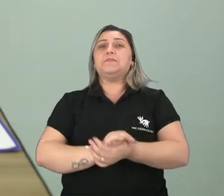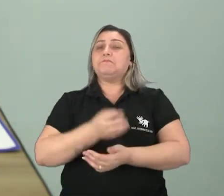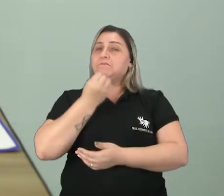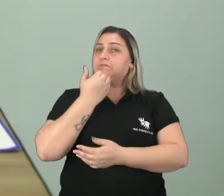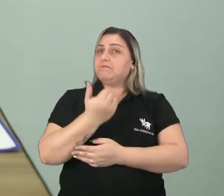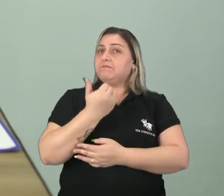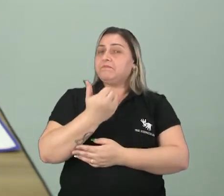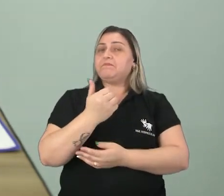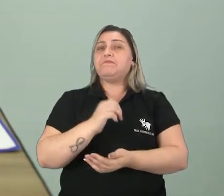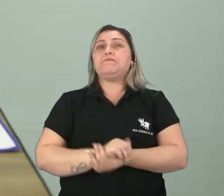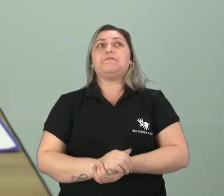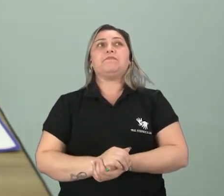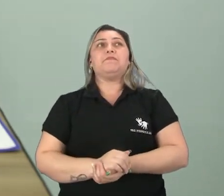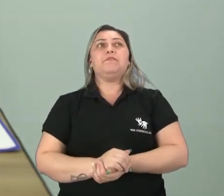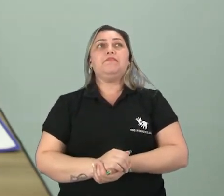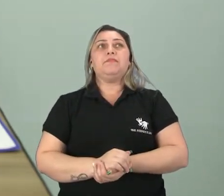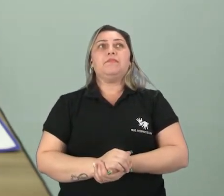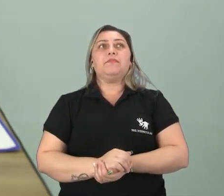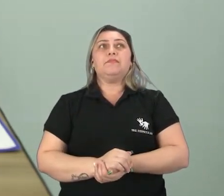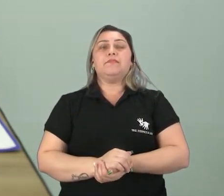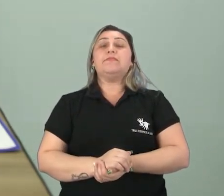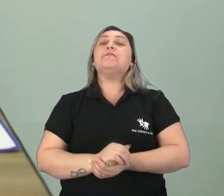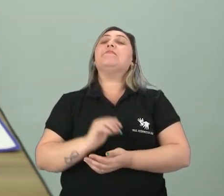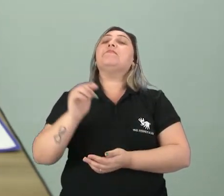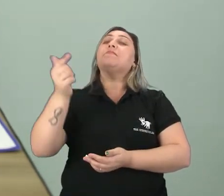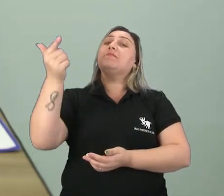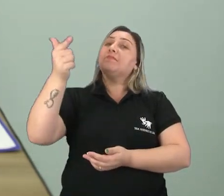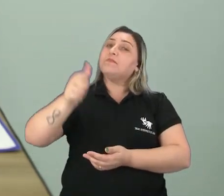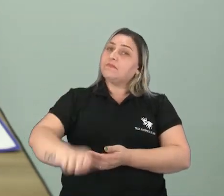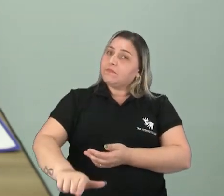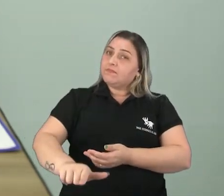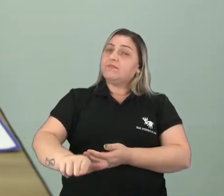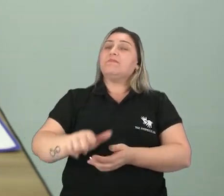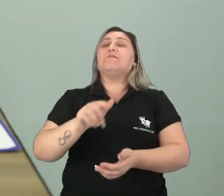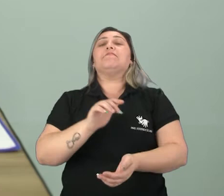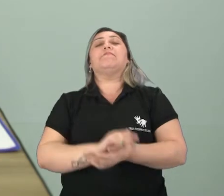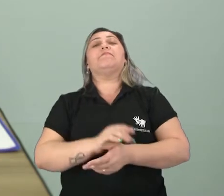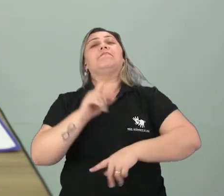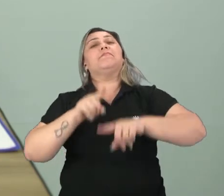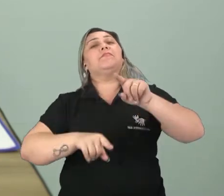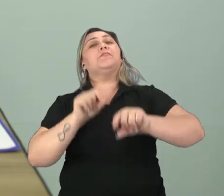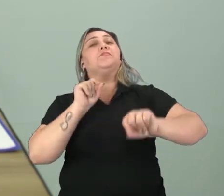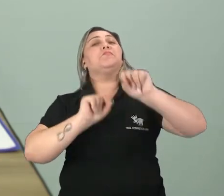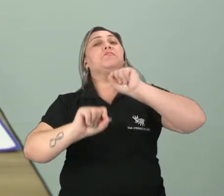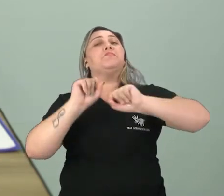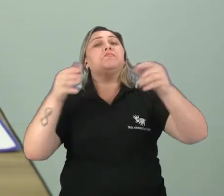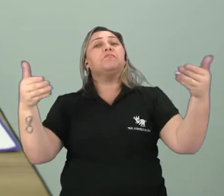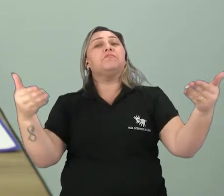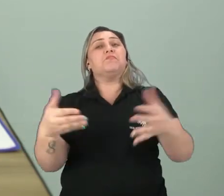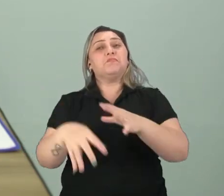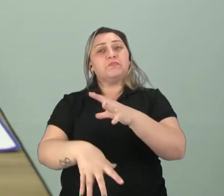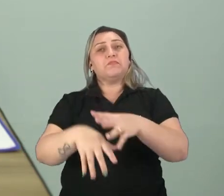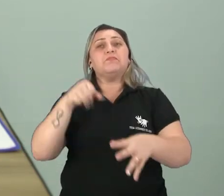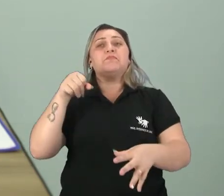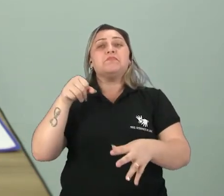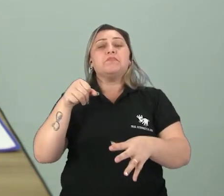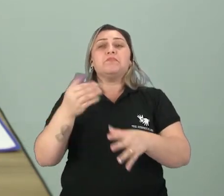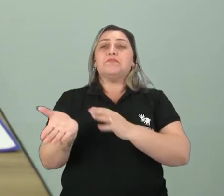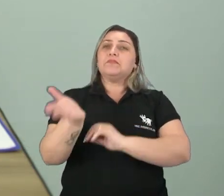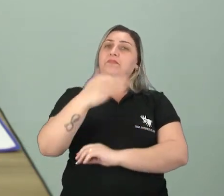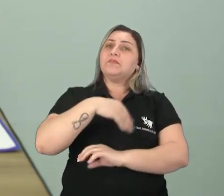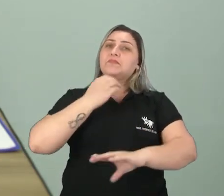muito bem vamos lá tá mais um objeto O que será que eu vou tirar agora hein